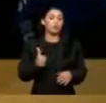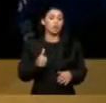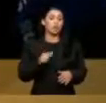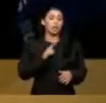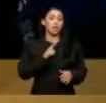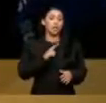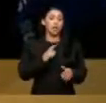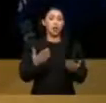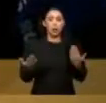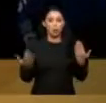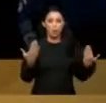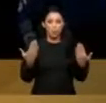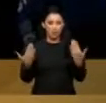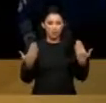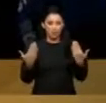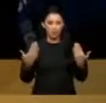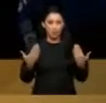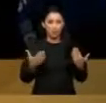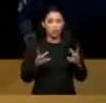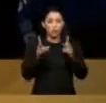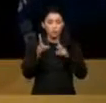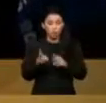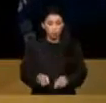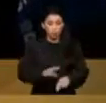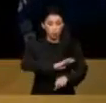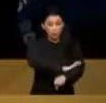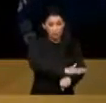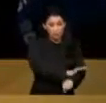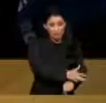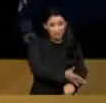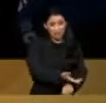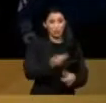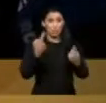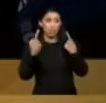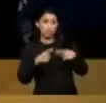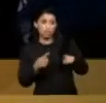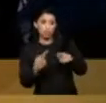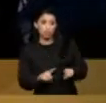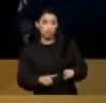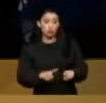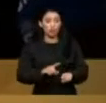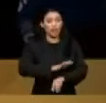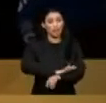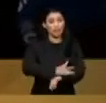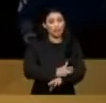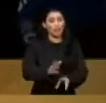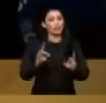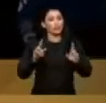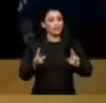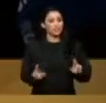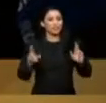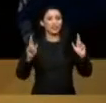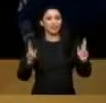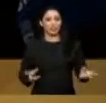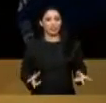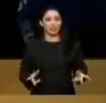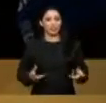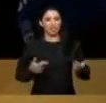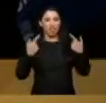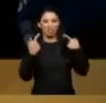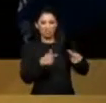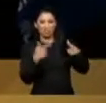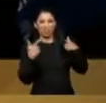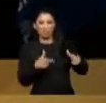entre o racismo referido pelo Constituinte e a injúria racial. Pelo contrário, há distinção.